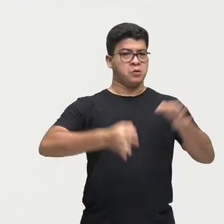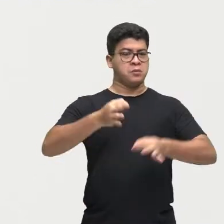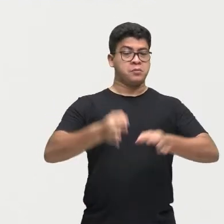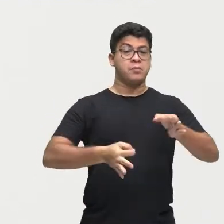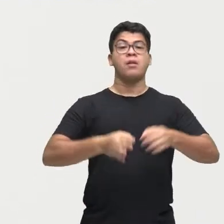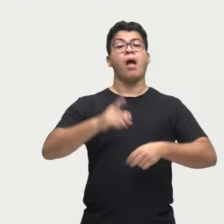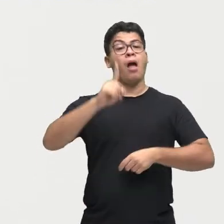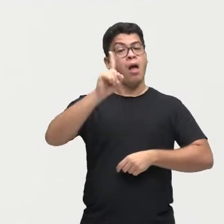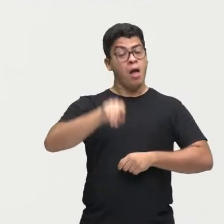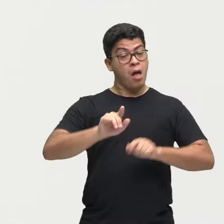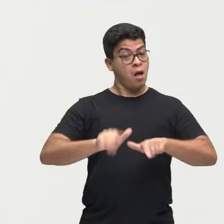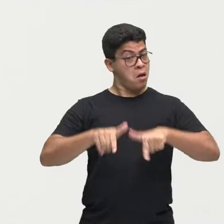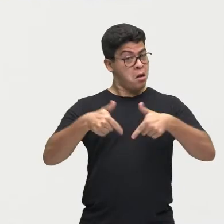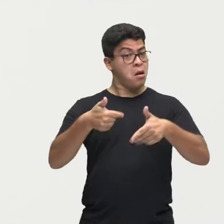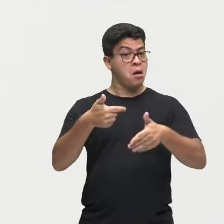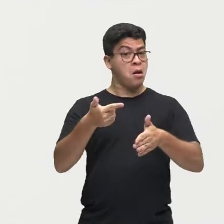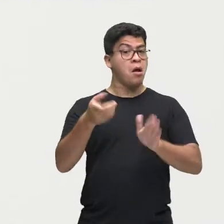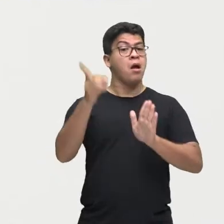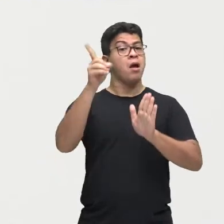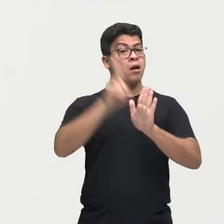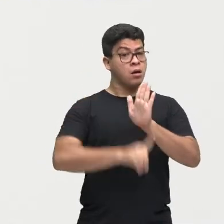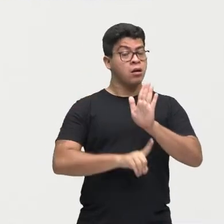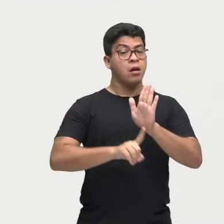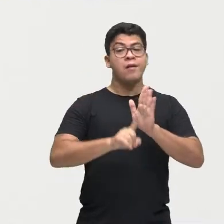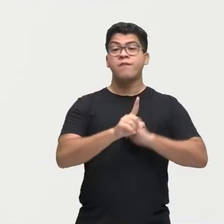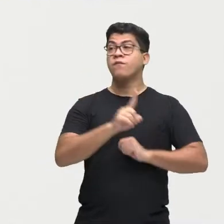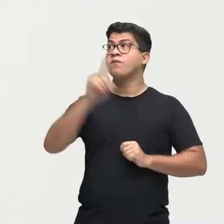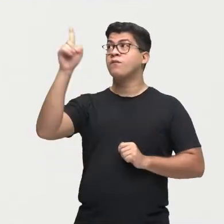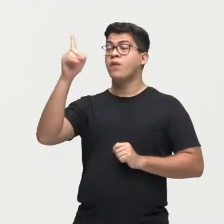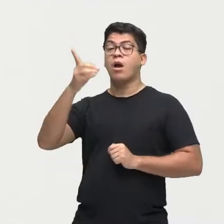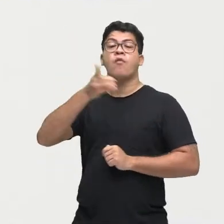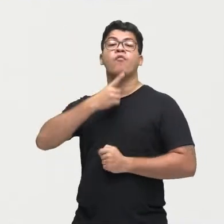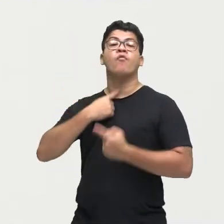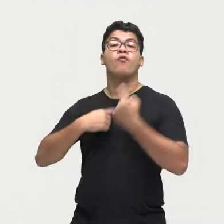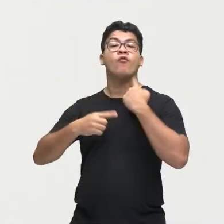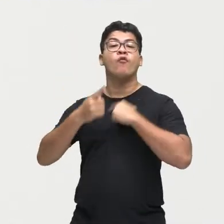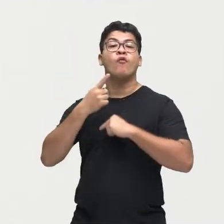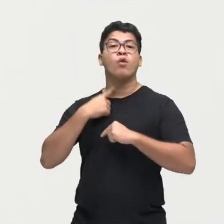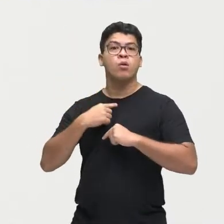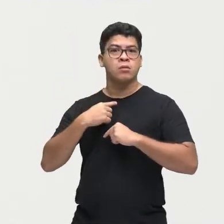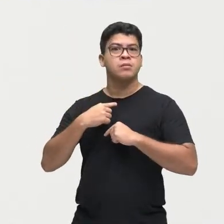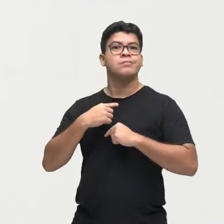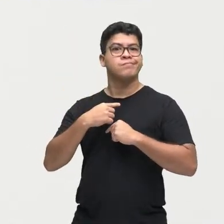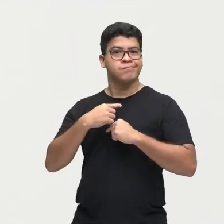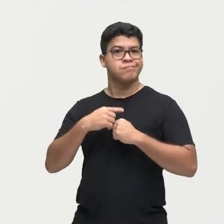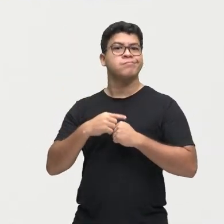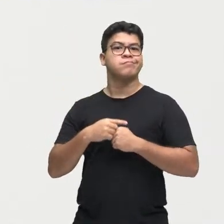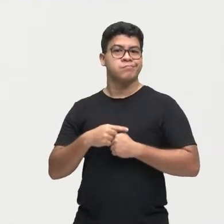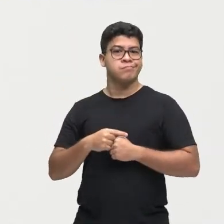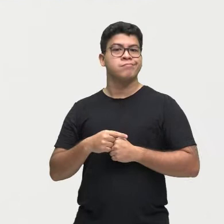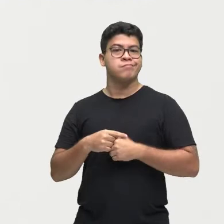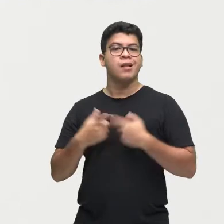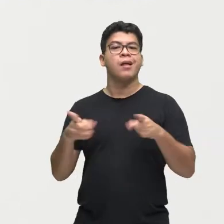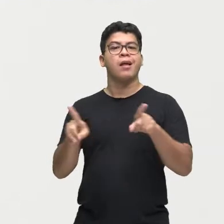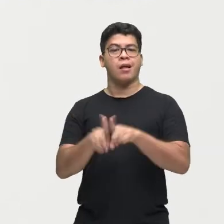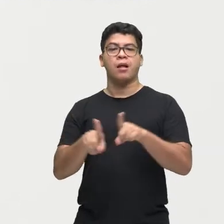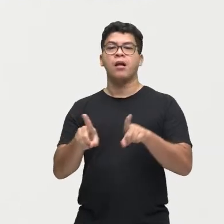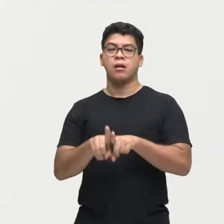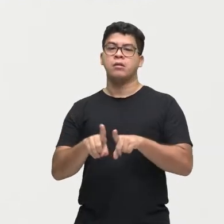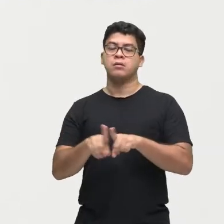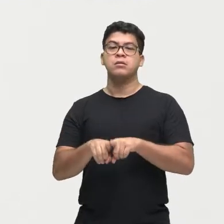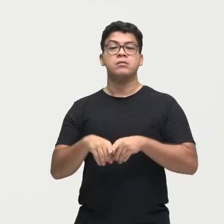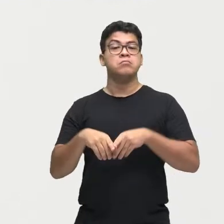todo governo, justo ou injusto, era lícito, ou seja, estava ali, era legítimo,